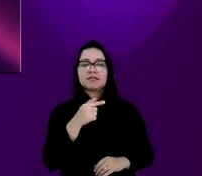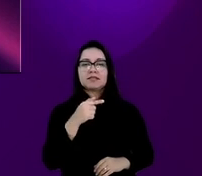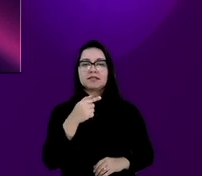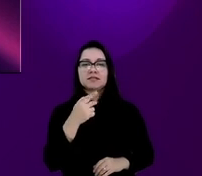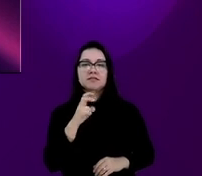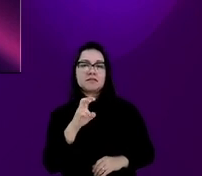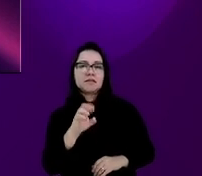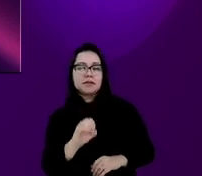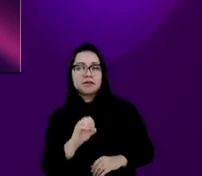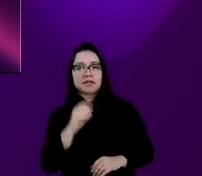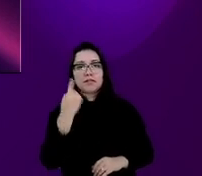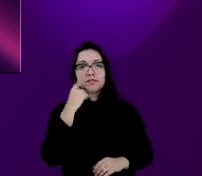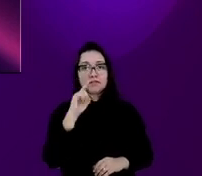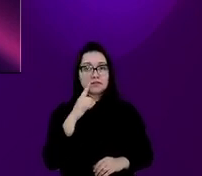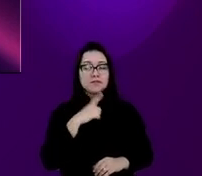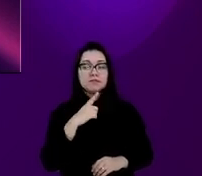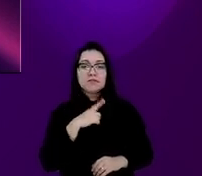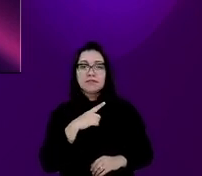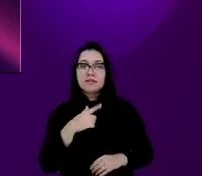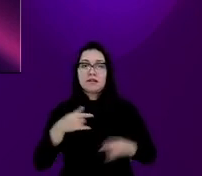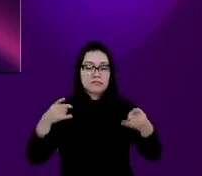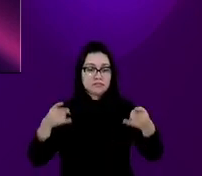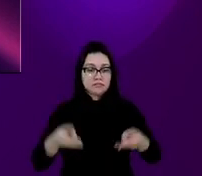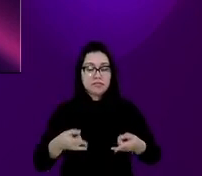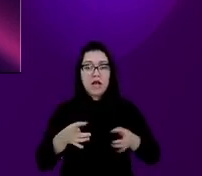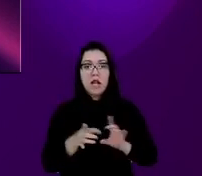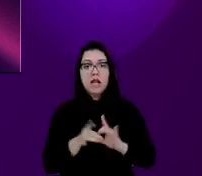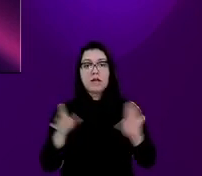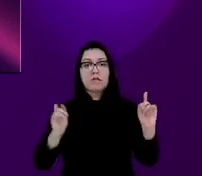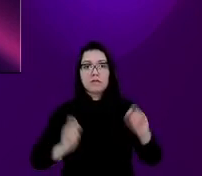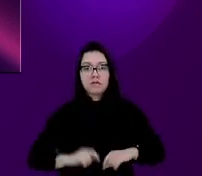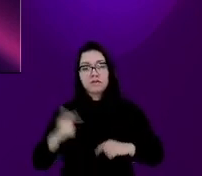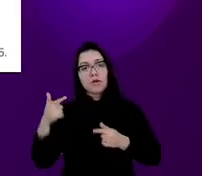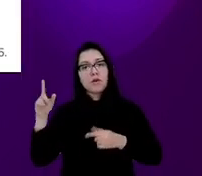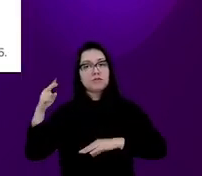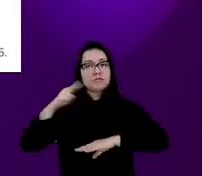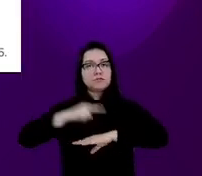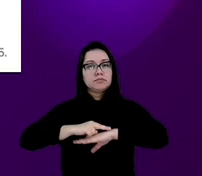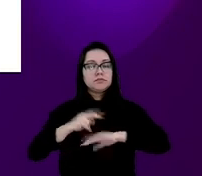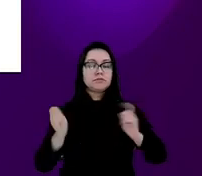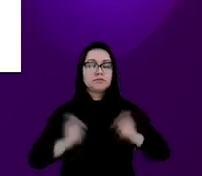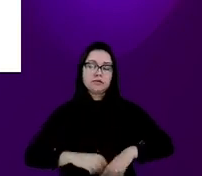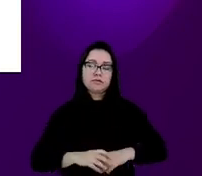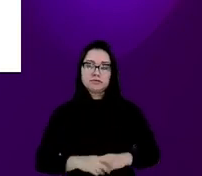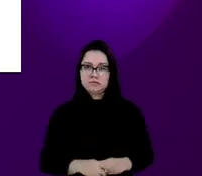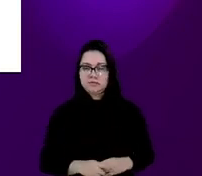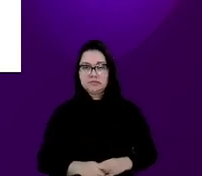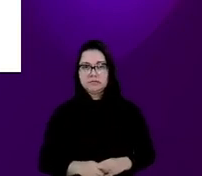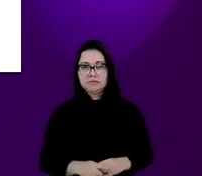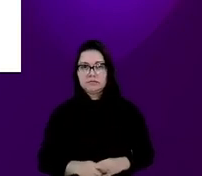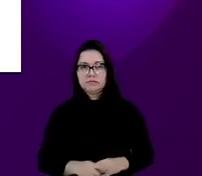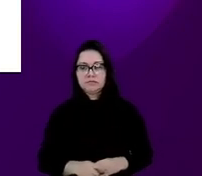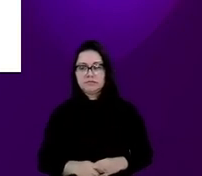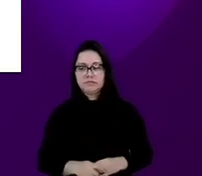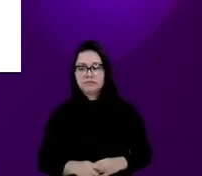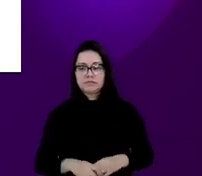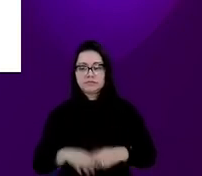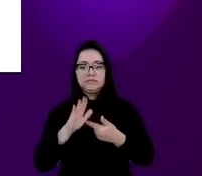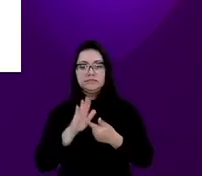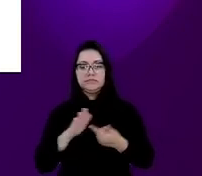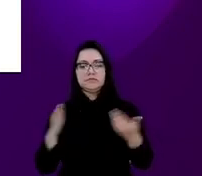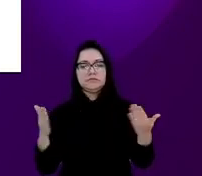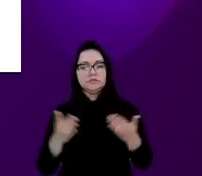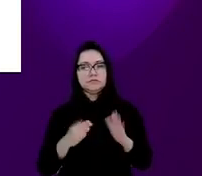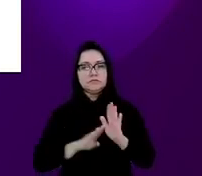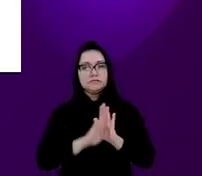dias de leito livre para poder ter aproveitamento hospitalar. Mostrando então a curva